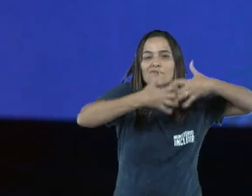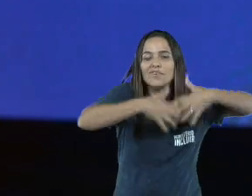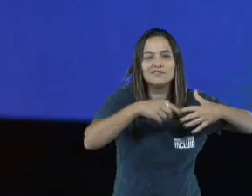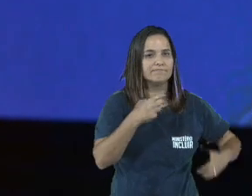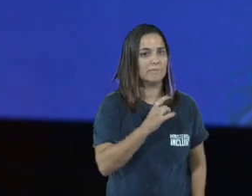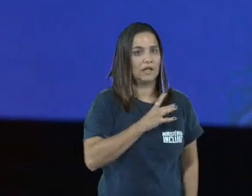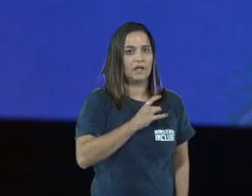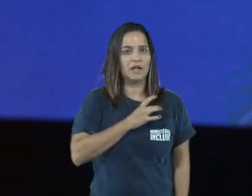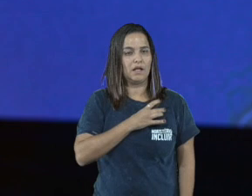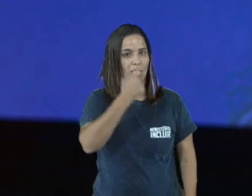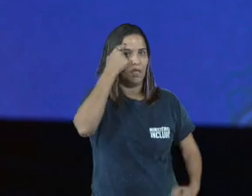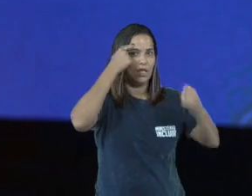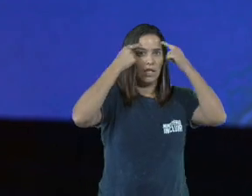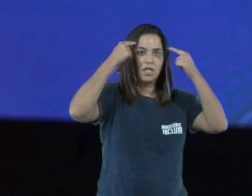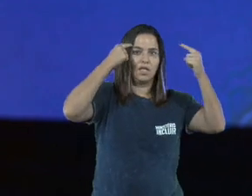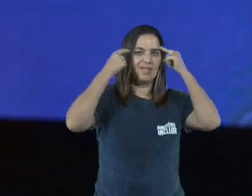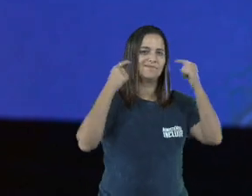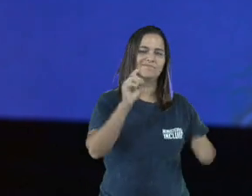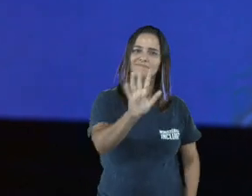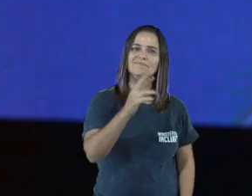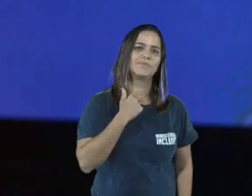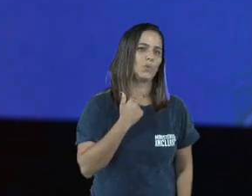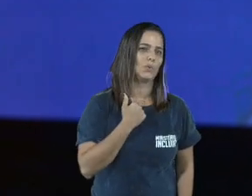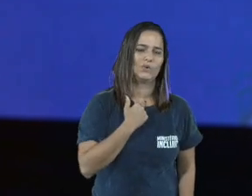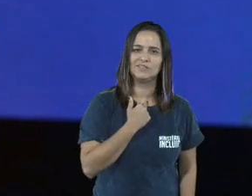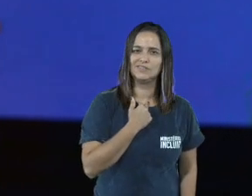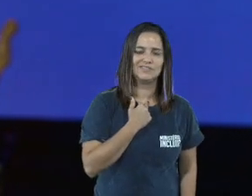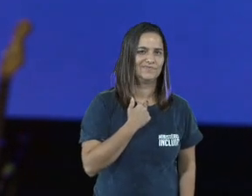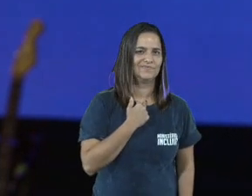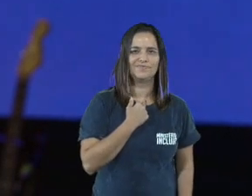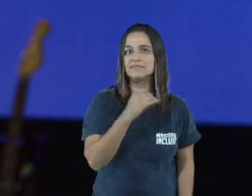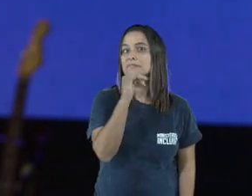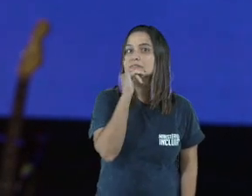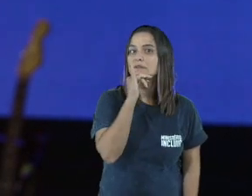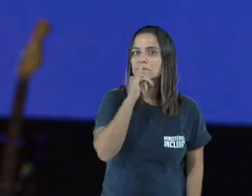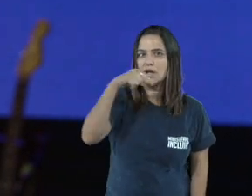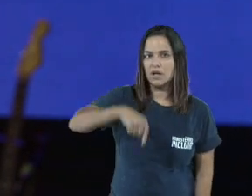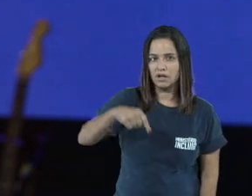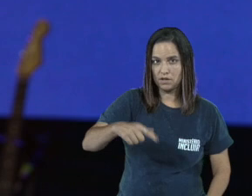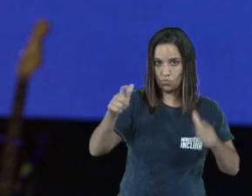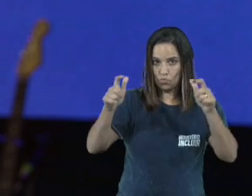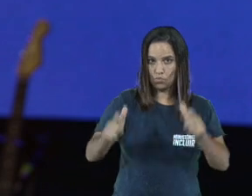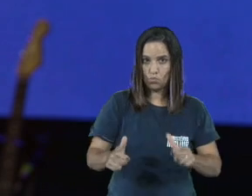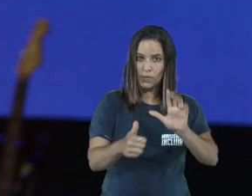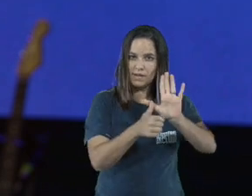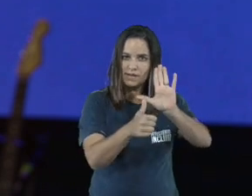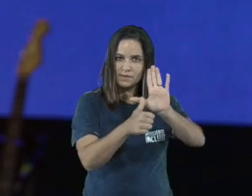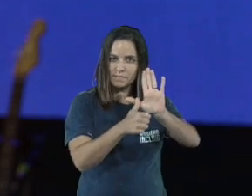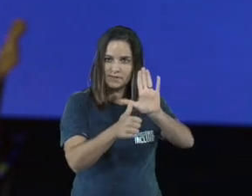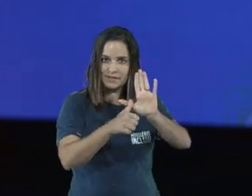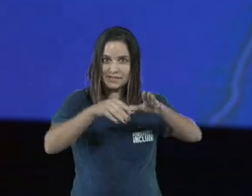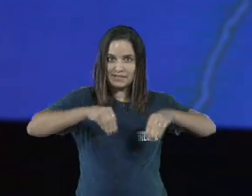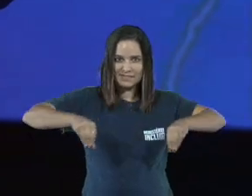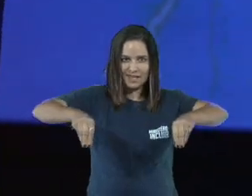propriedade tudo que você tá vendo aqui foi construído pela igreja atitude tudo isso aqui era uma área usam a área usam